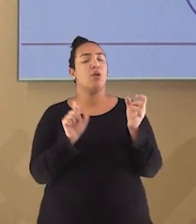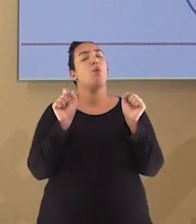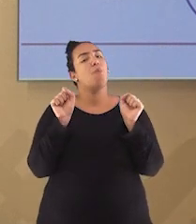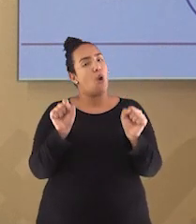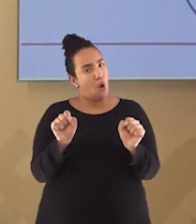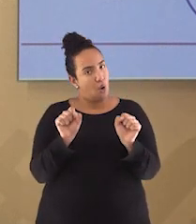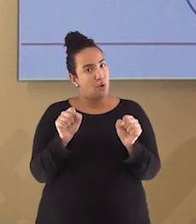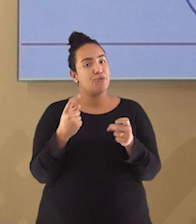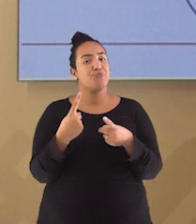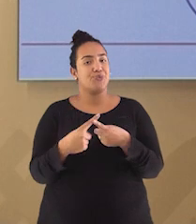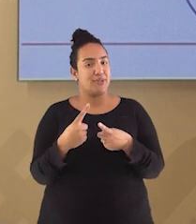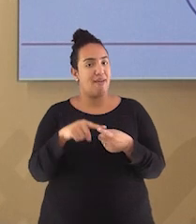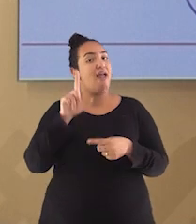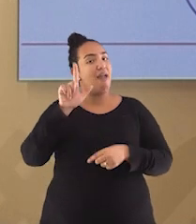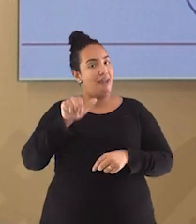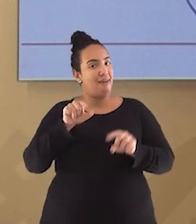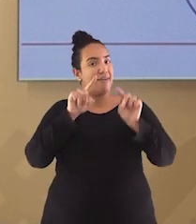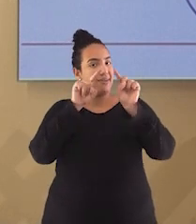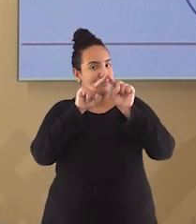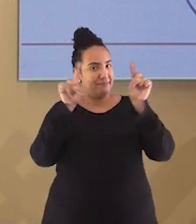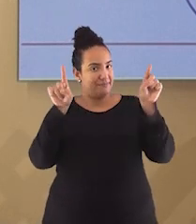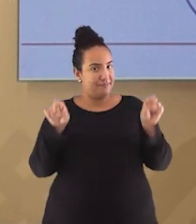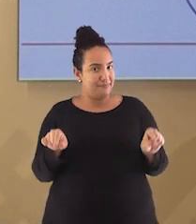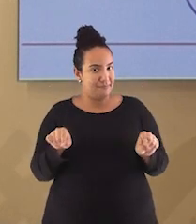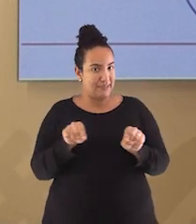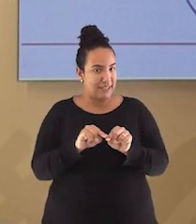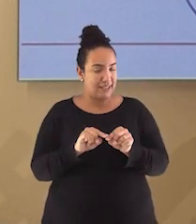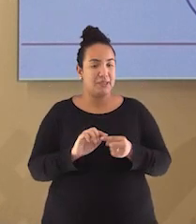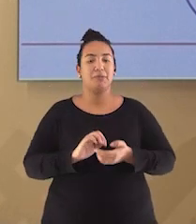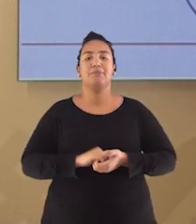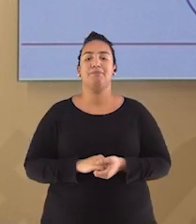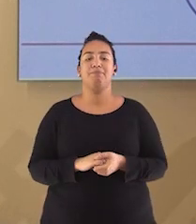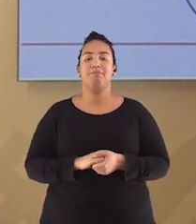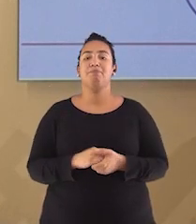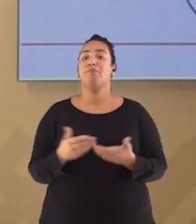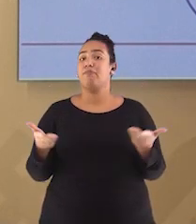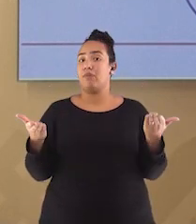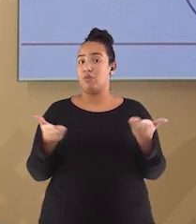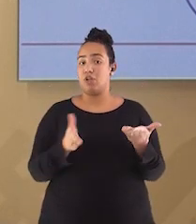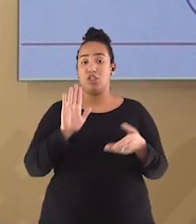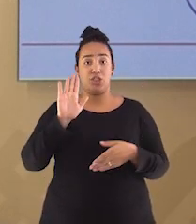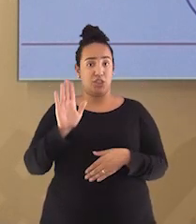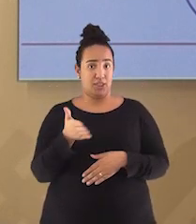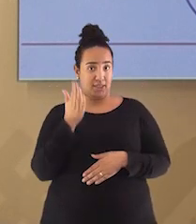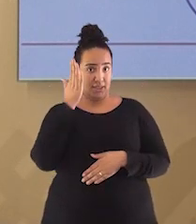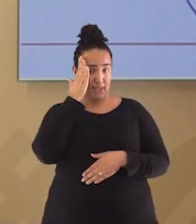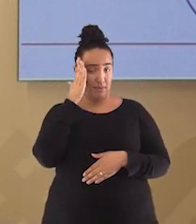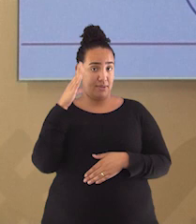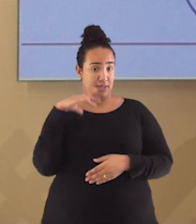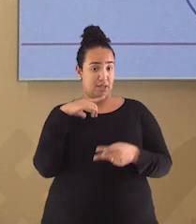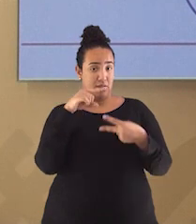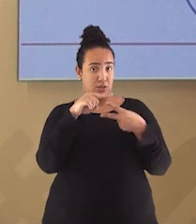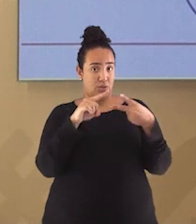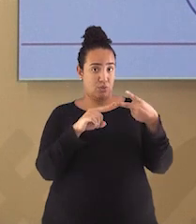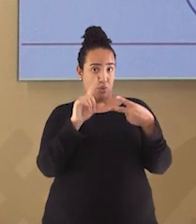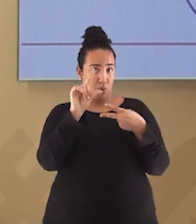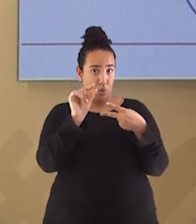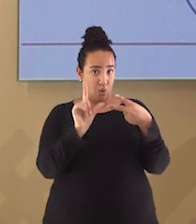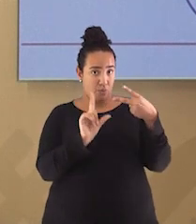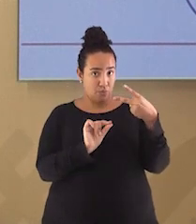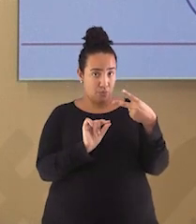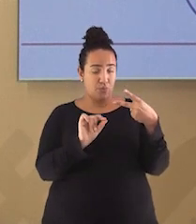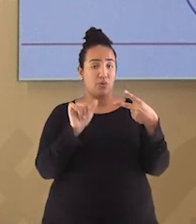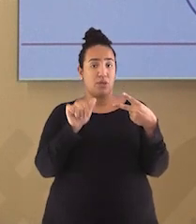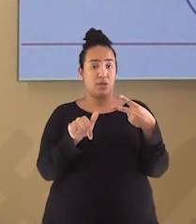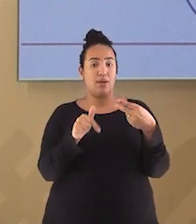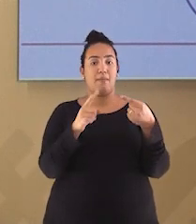uma opção já que ele também é um quadrado agora que vimos que temos duas opções que atendem